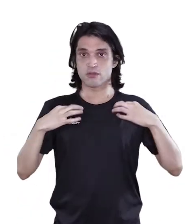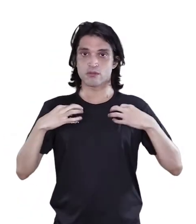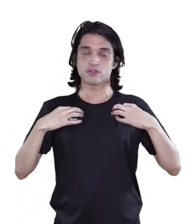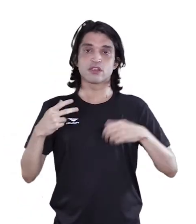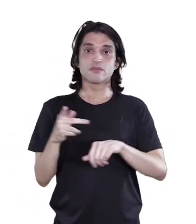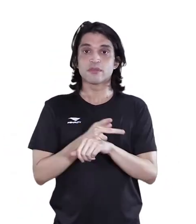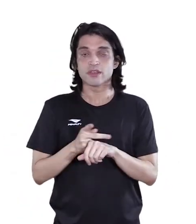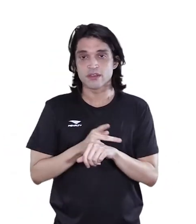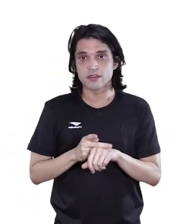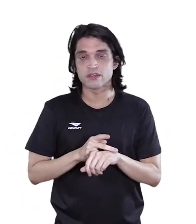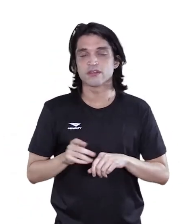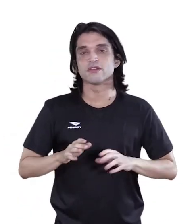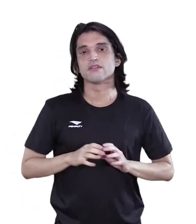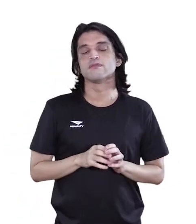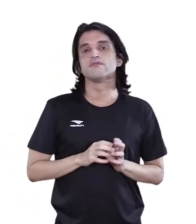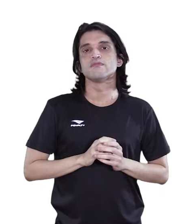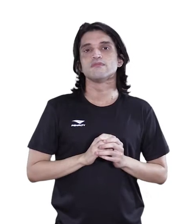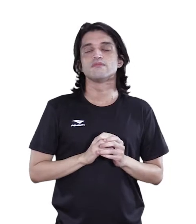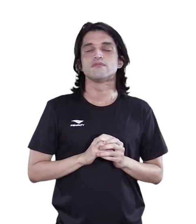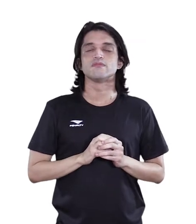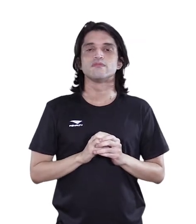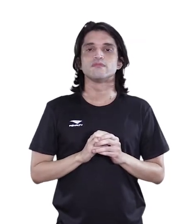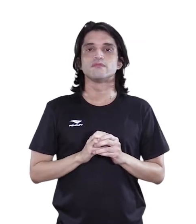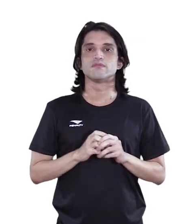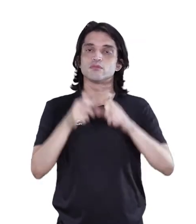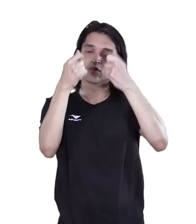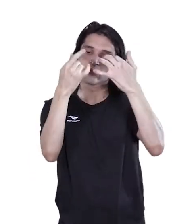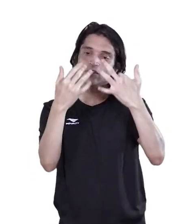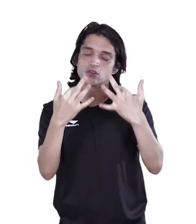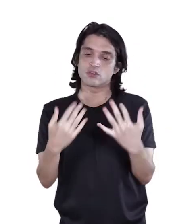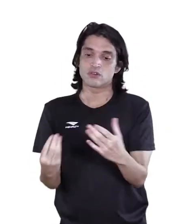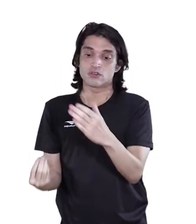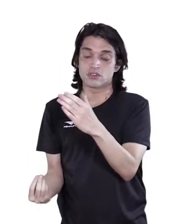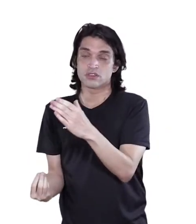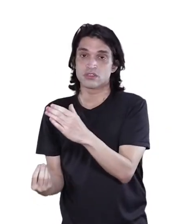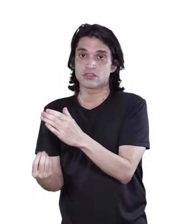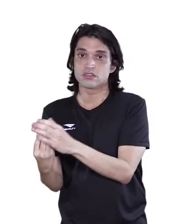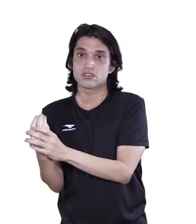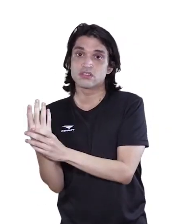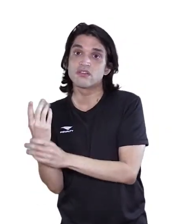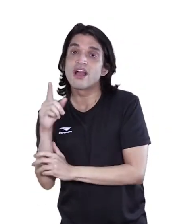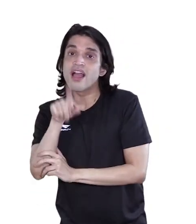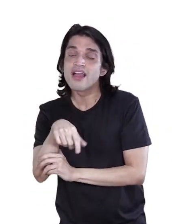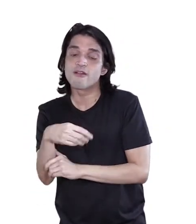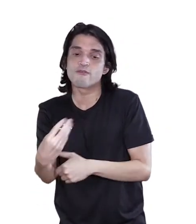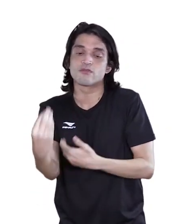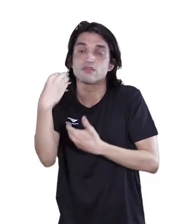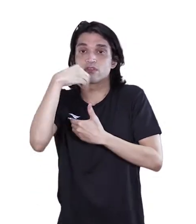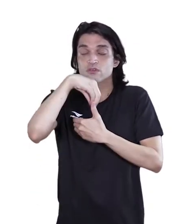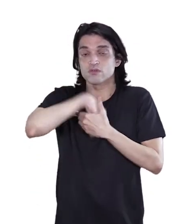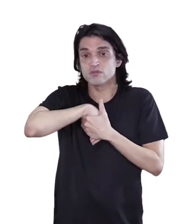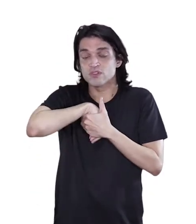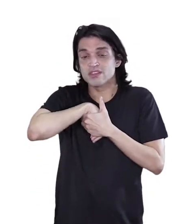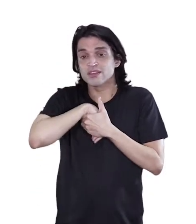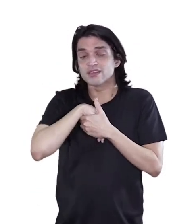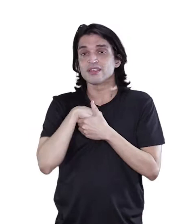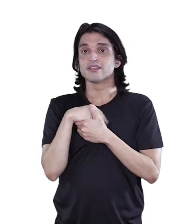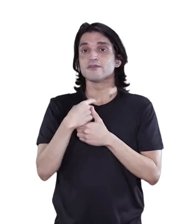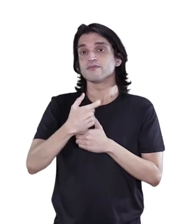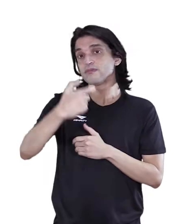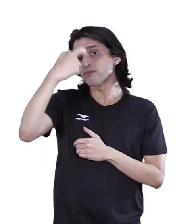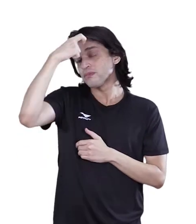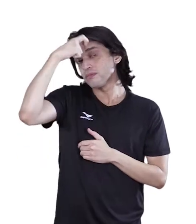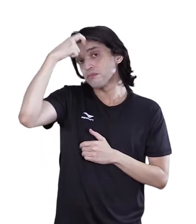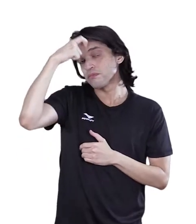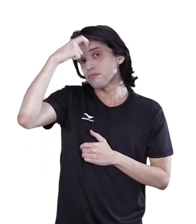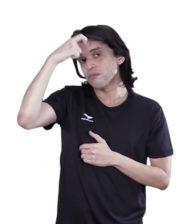descrição subjetiva prende-se aos detalhes internos, psicológicos, que não são visíveis